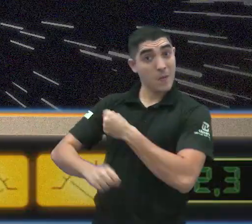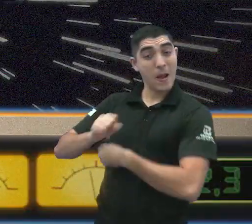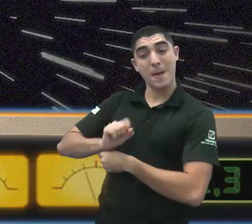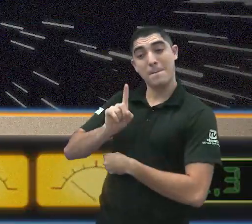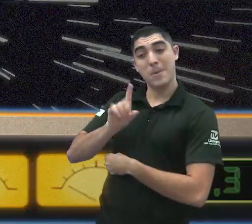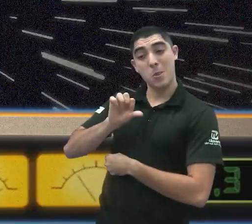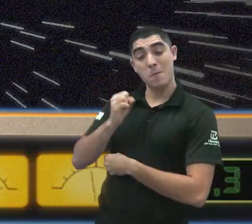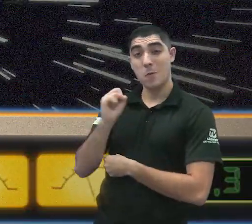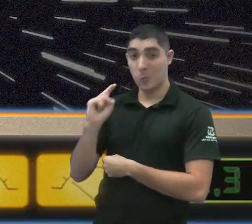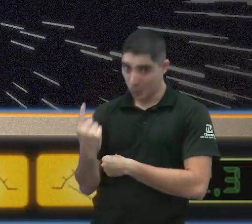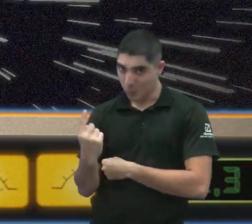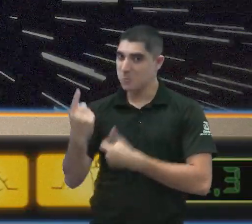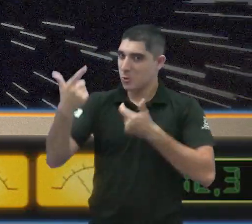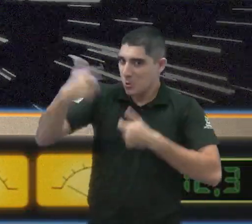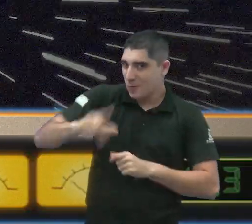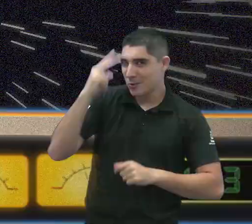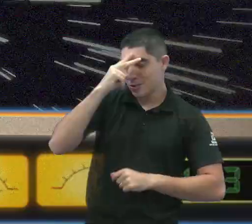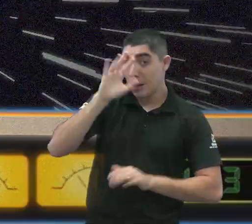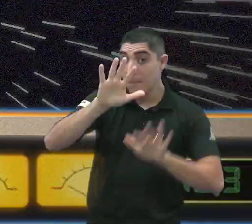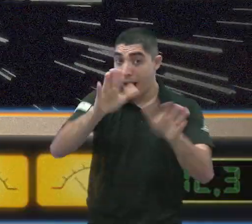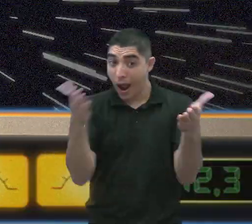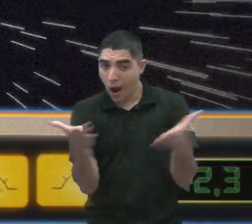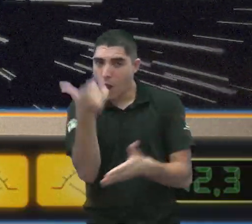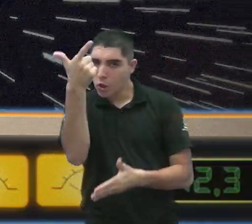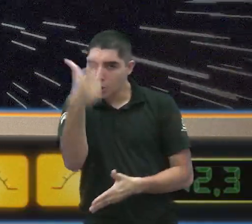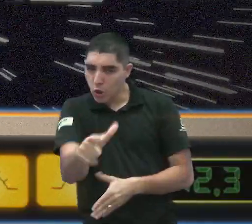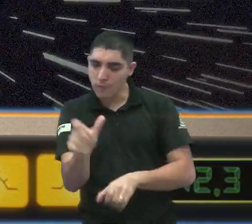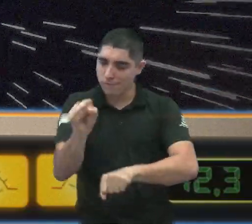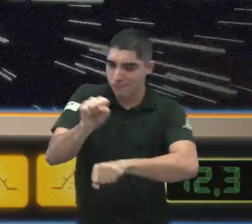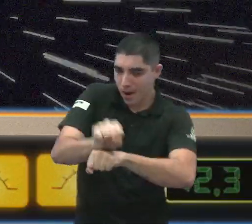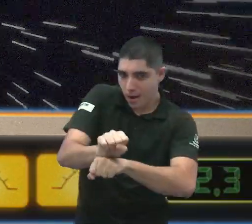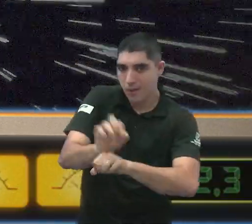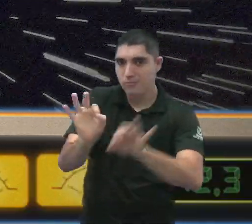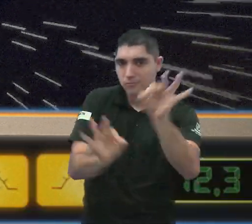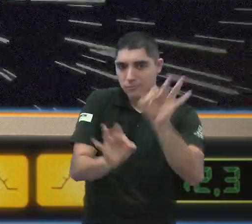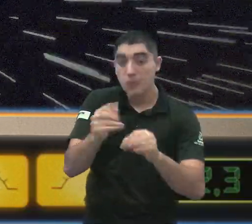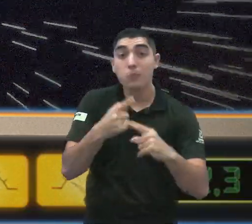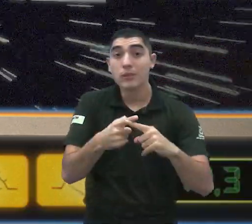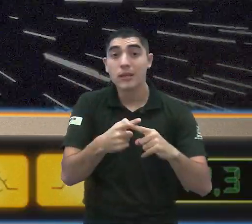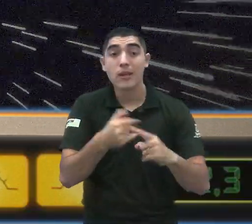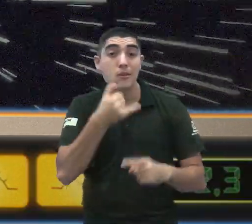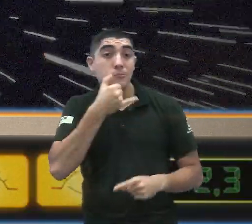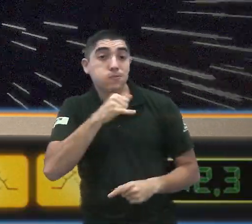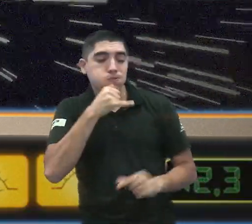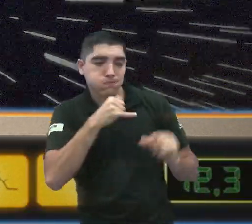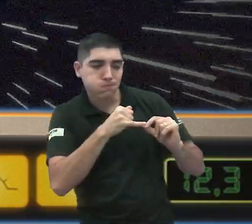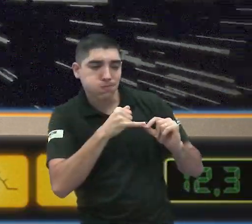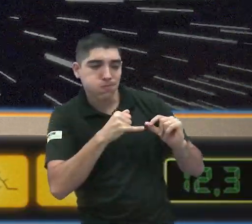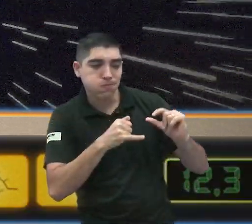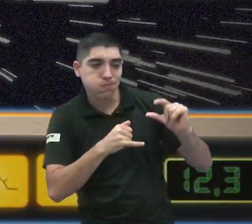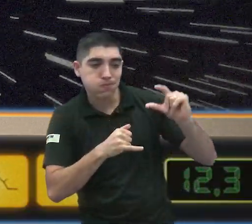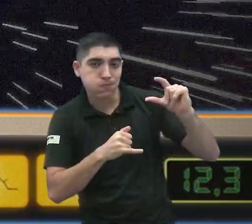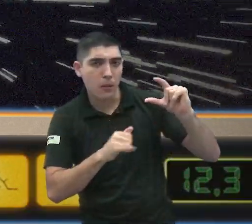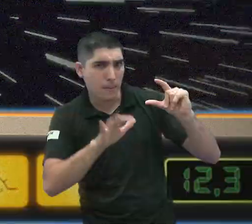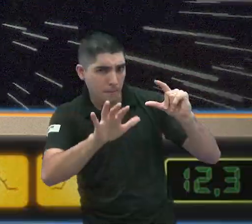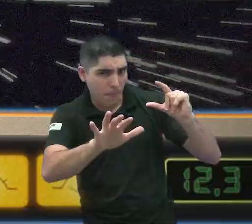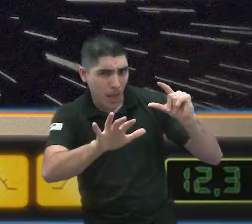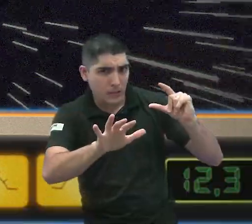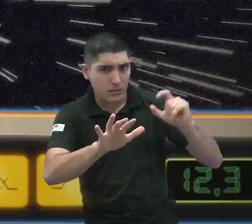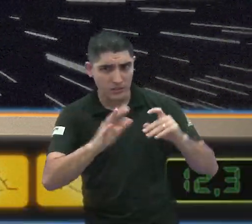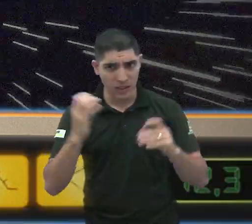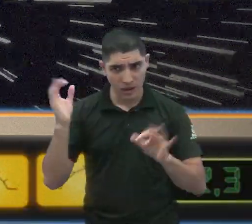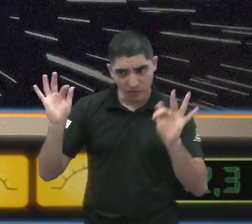mais um passeio pelo ano de 1981 e agora vamos para mais uma pausa para recarregar as energias.